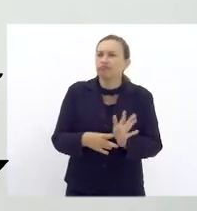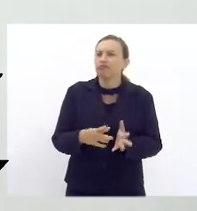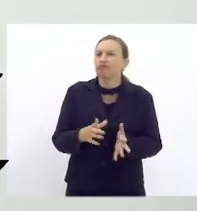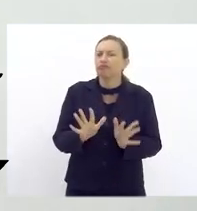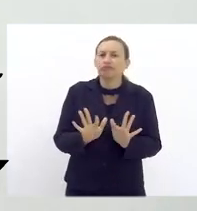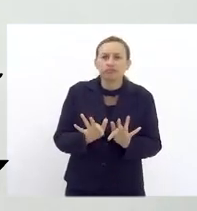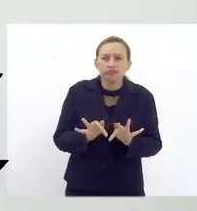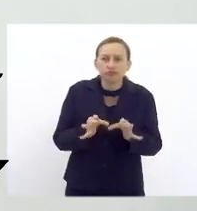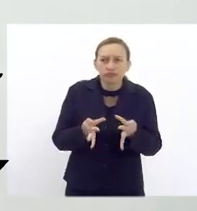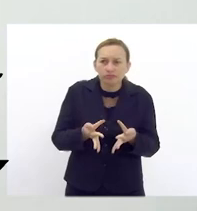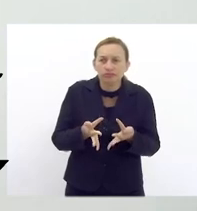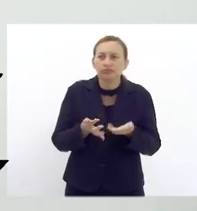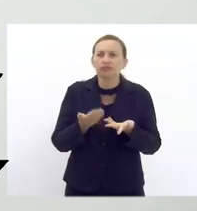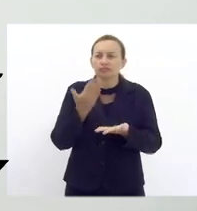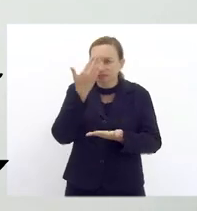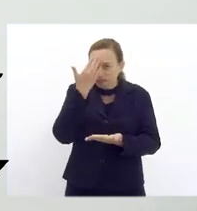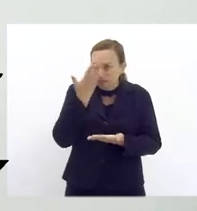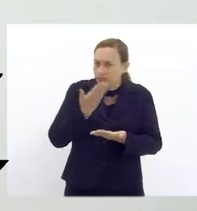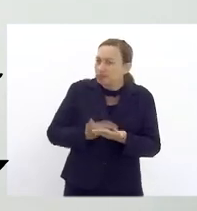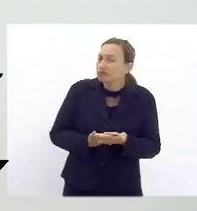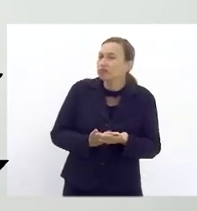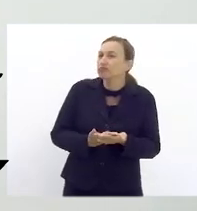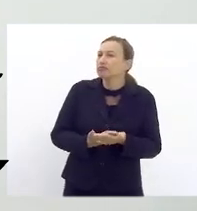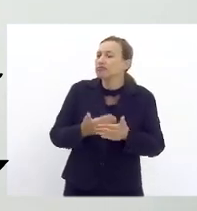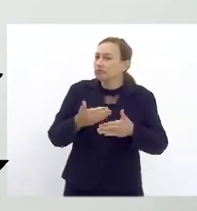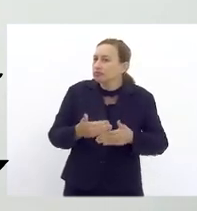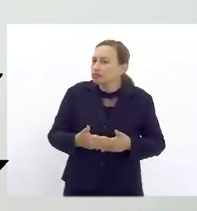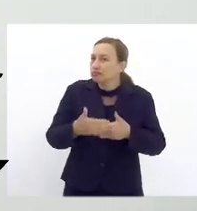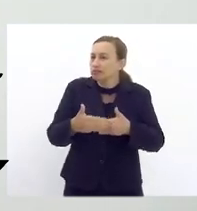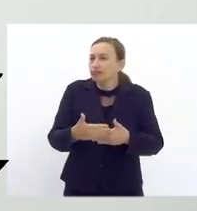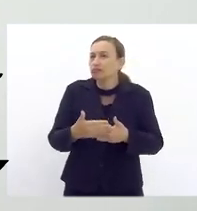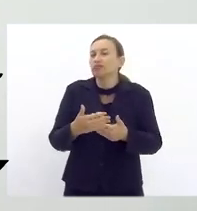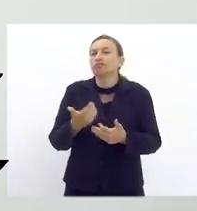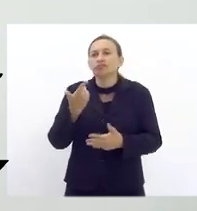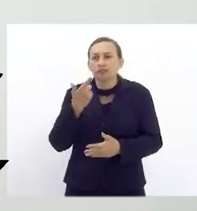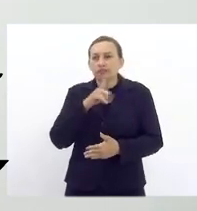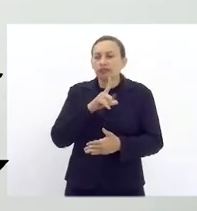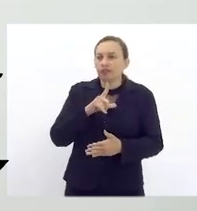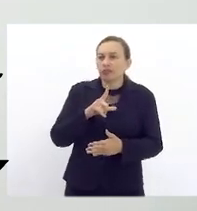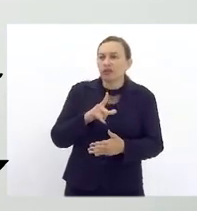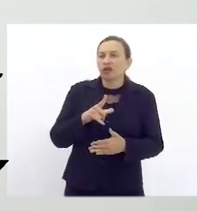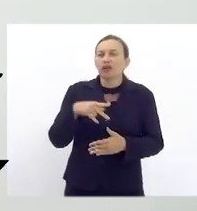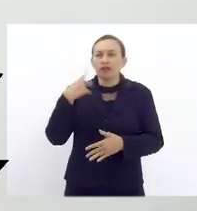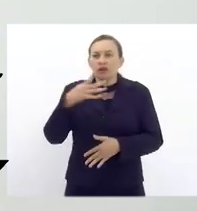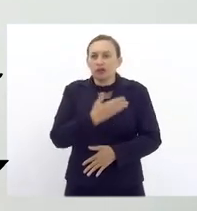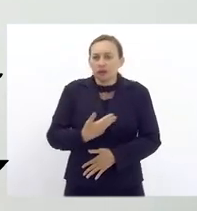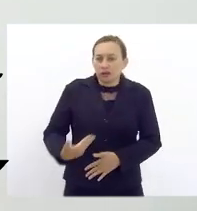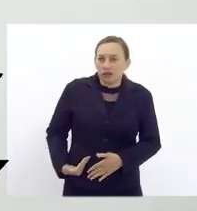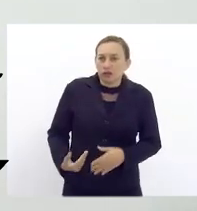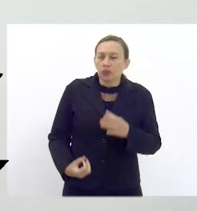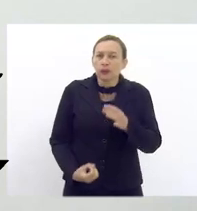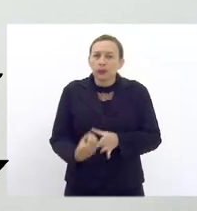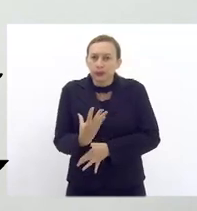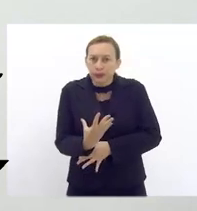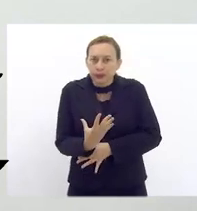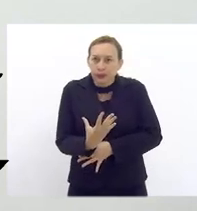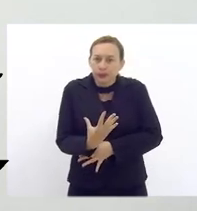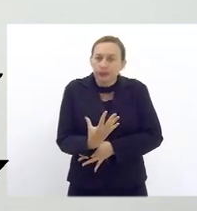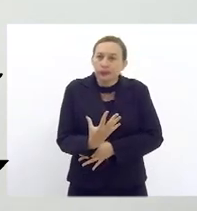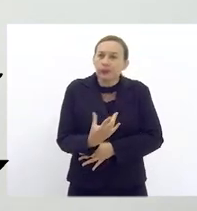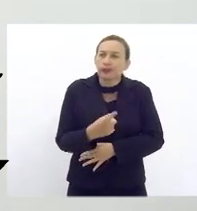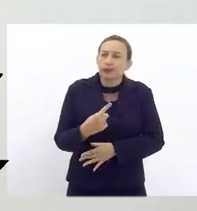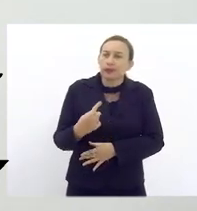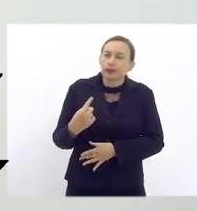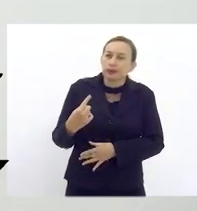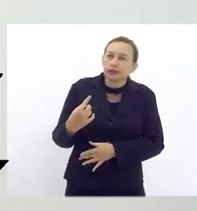singela mas que eu acredito que seja aí o passaporte porque a gente consiga alcançar essas políticas públicas criadas para a